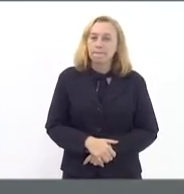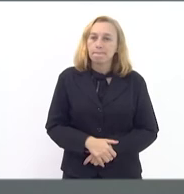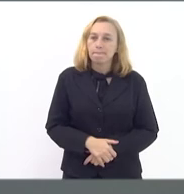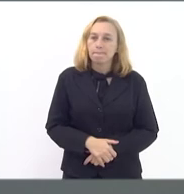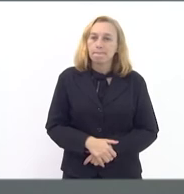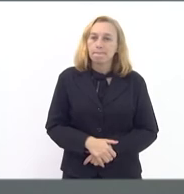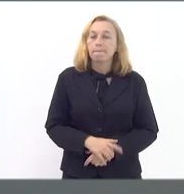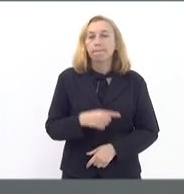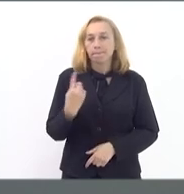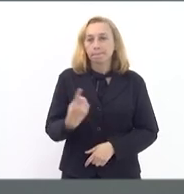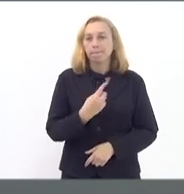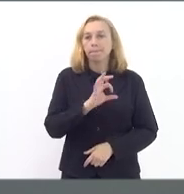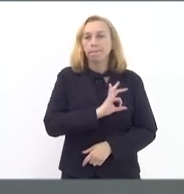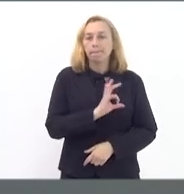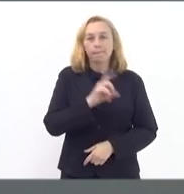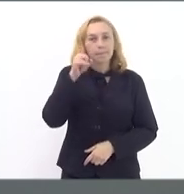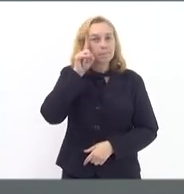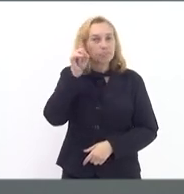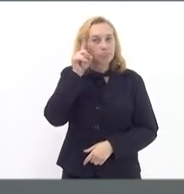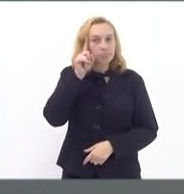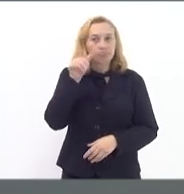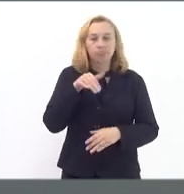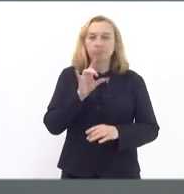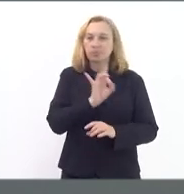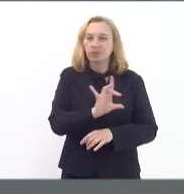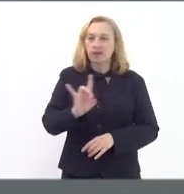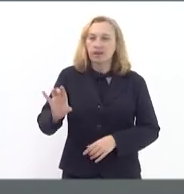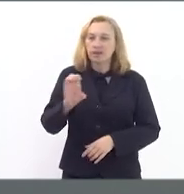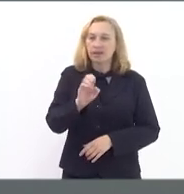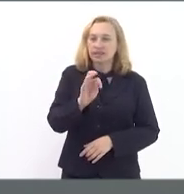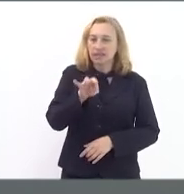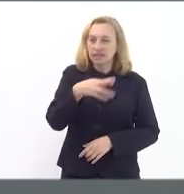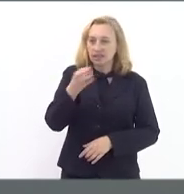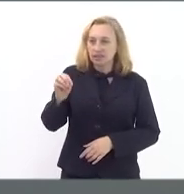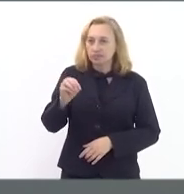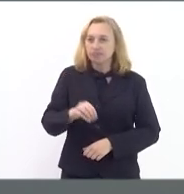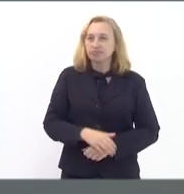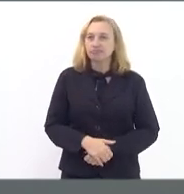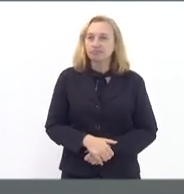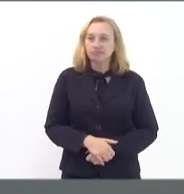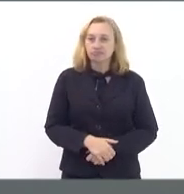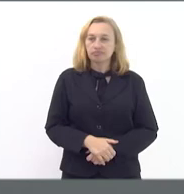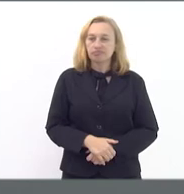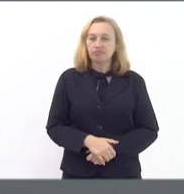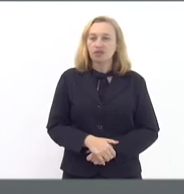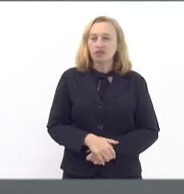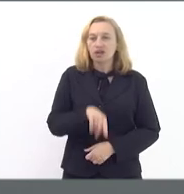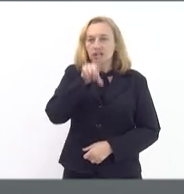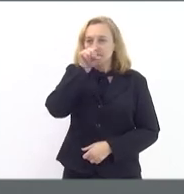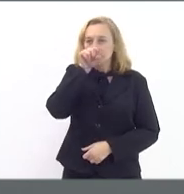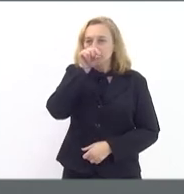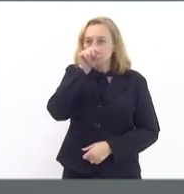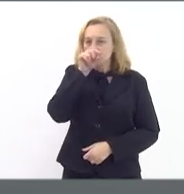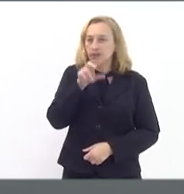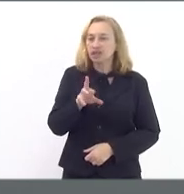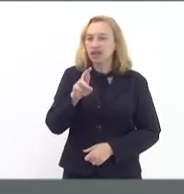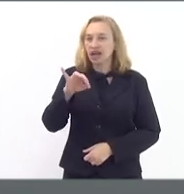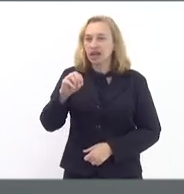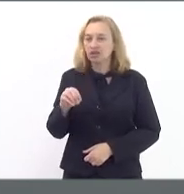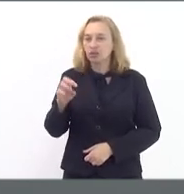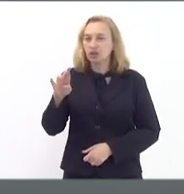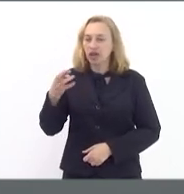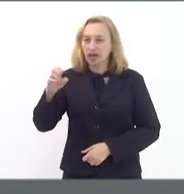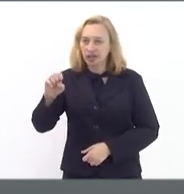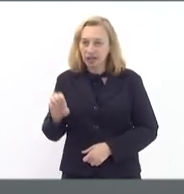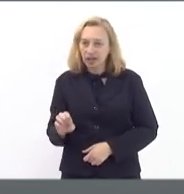e esse foi nosso policiamento de área nas várias Estações né e outras estações de Ilópolis Ricardo de Albuquerque e Cascadura